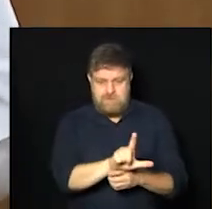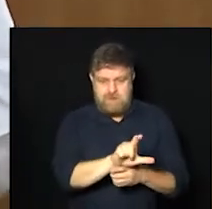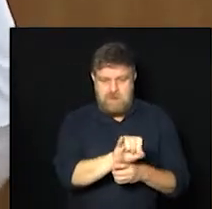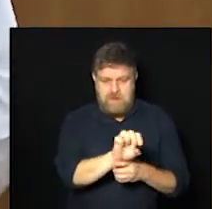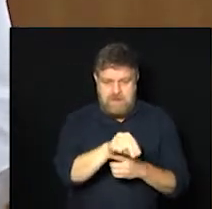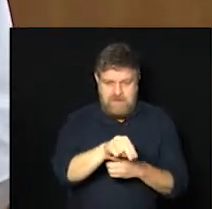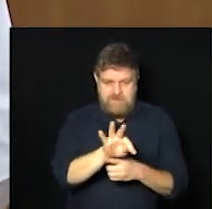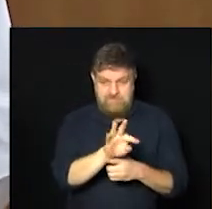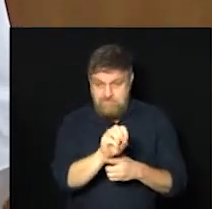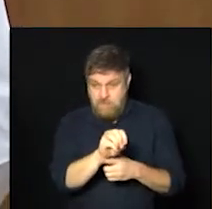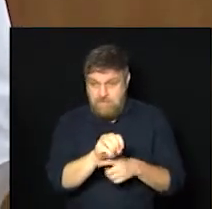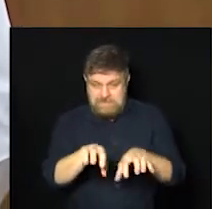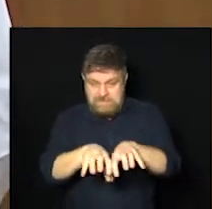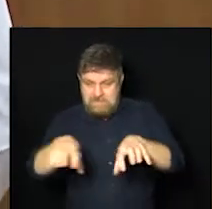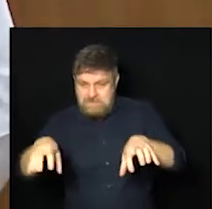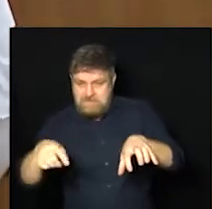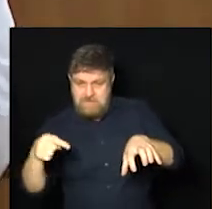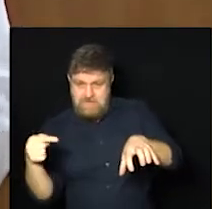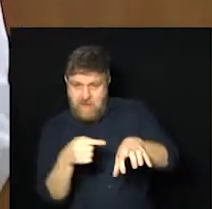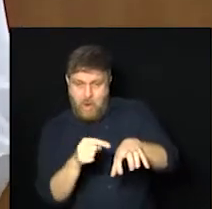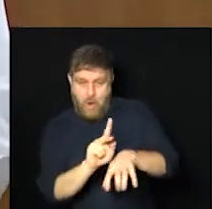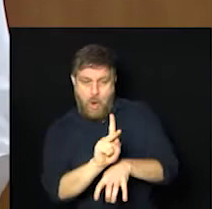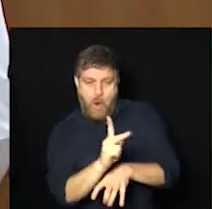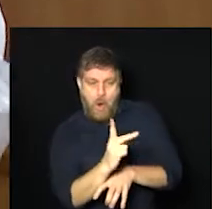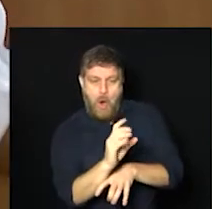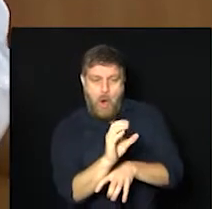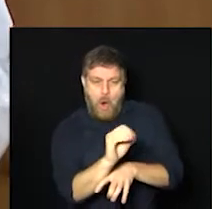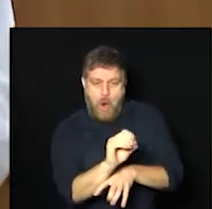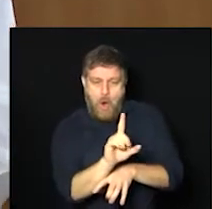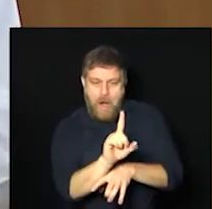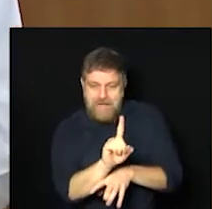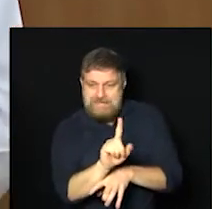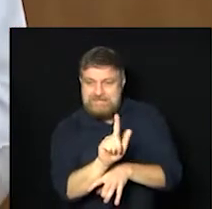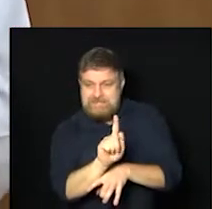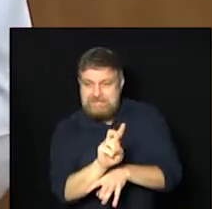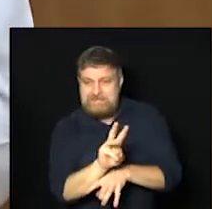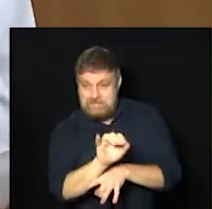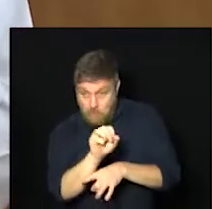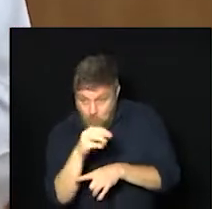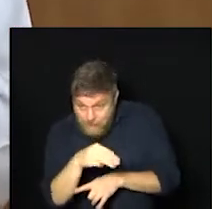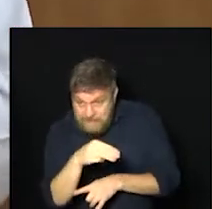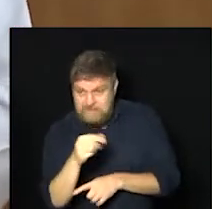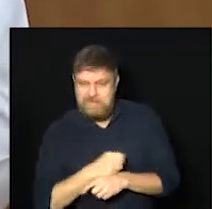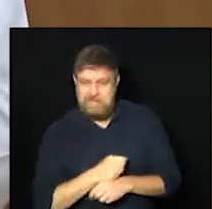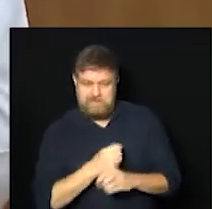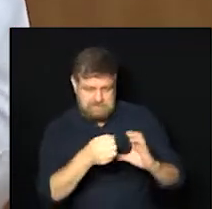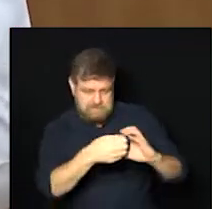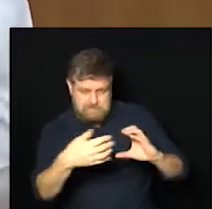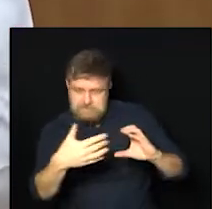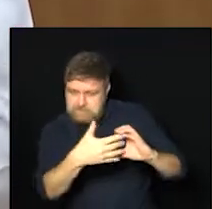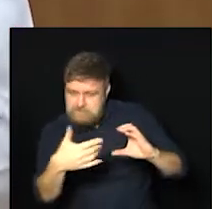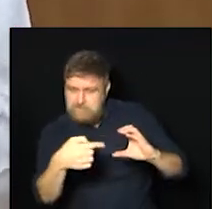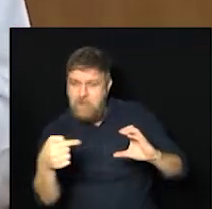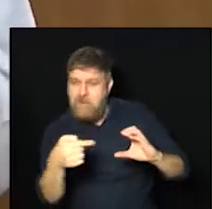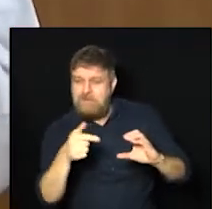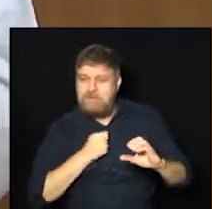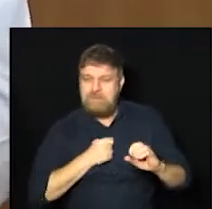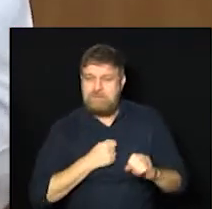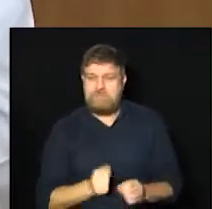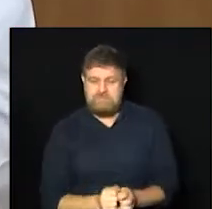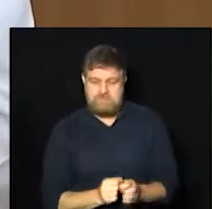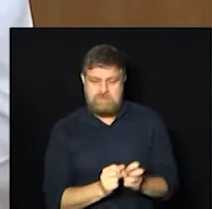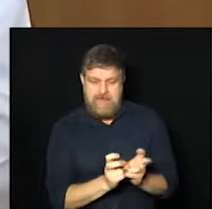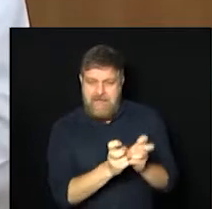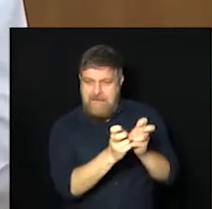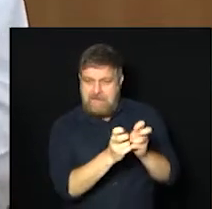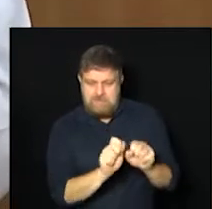entre eles. O linfoma de Hodgkin, ele é mais regular, ele tem um padrão de disseminação